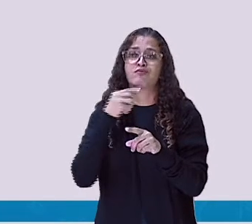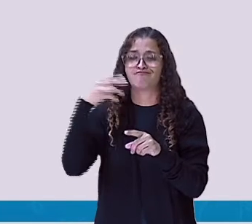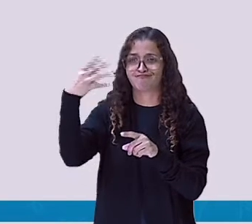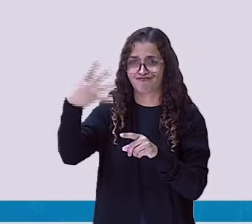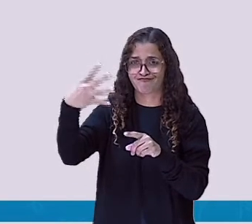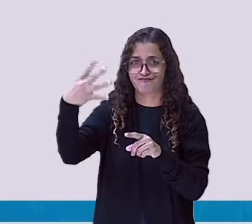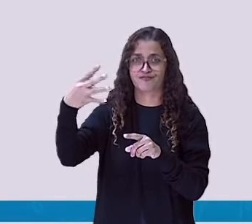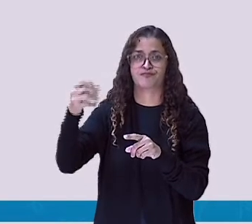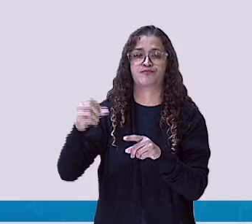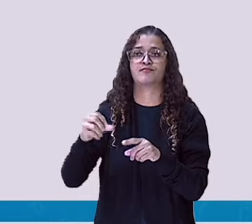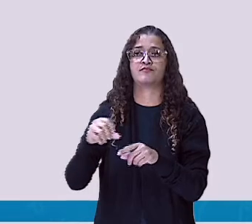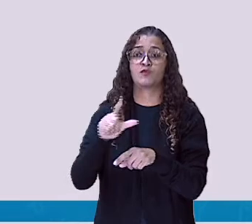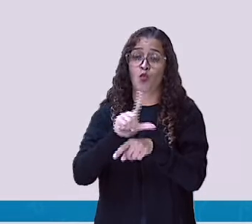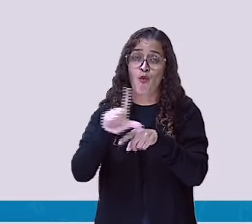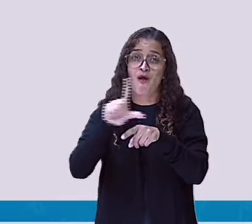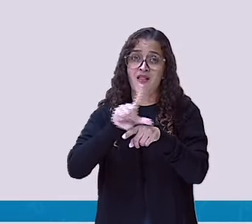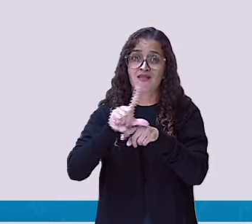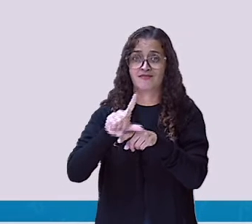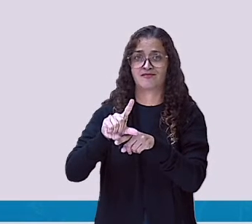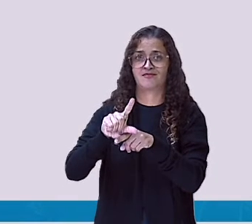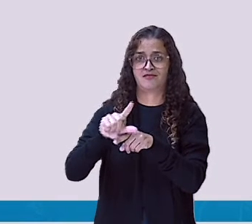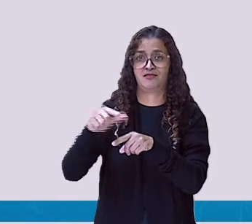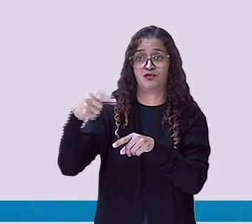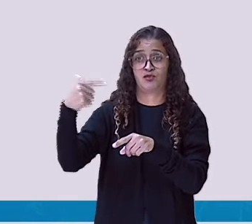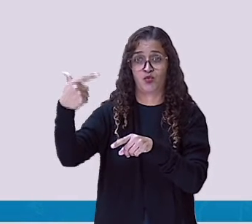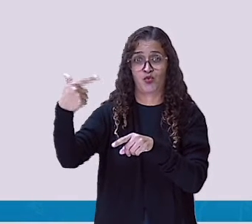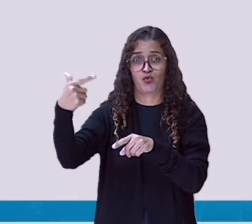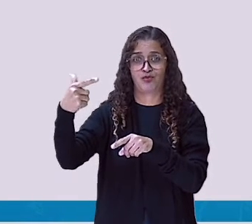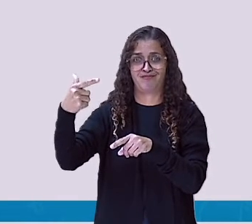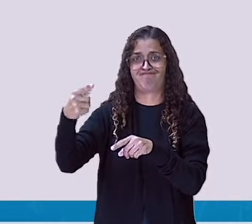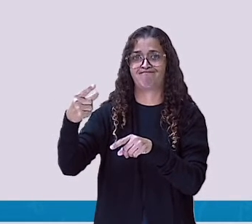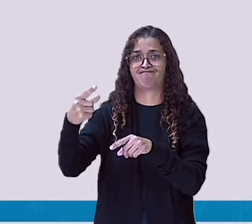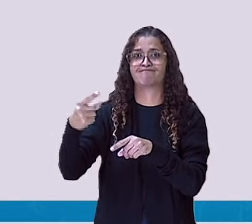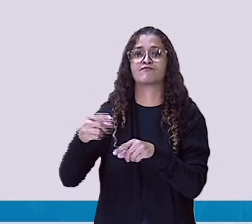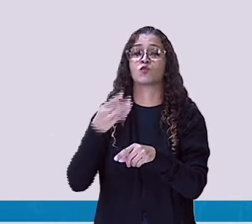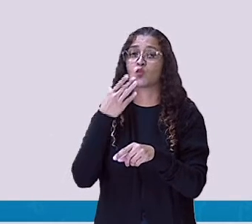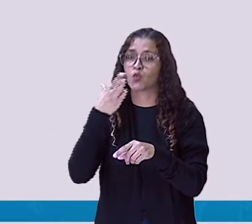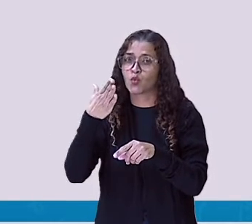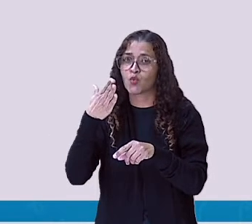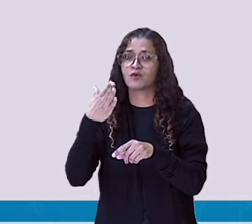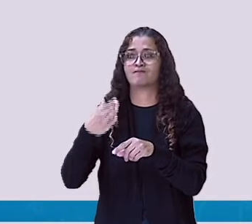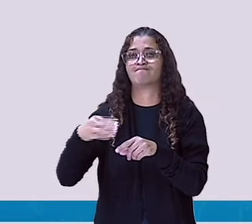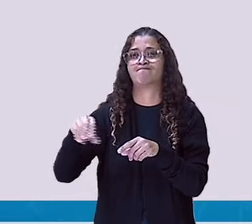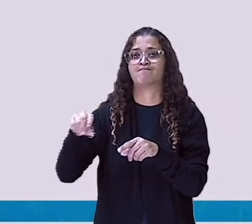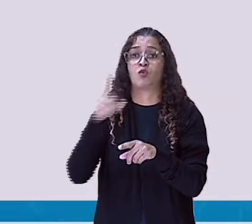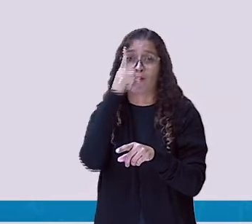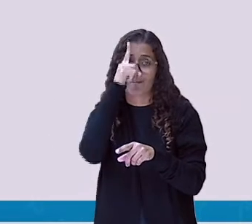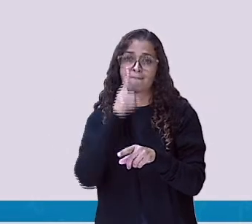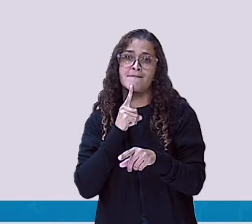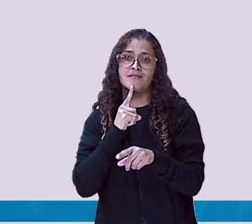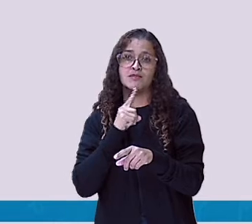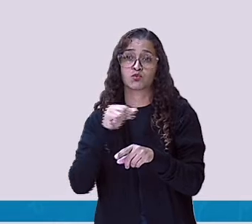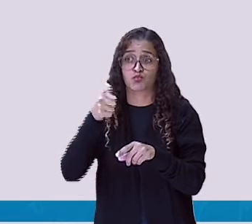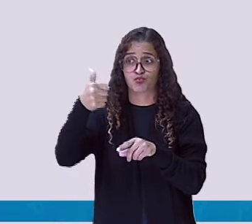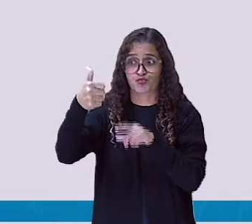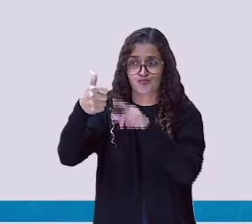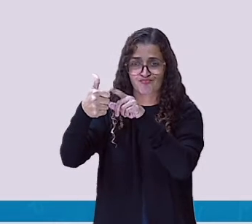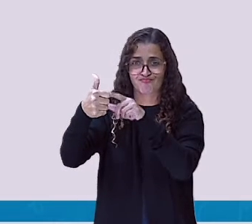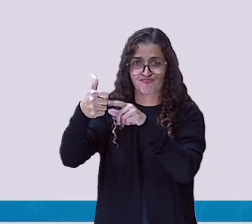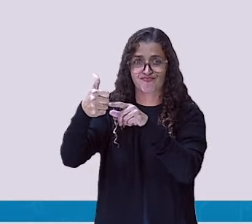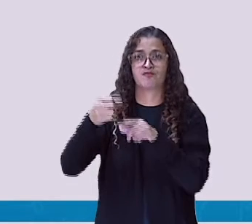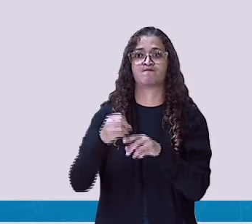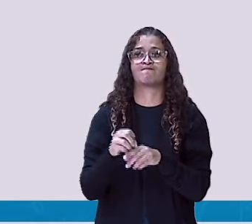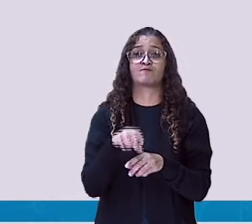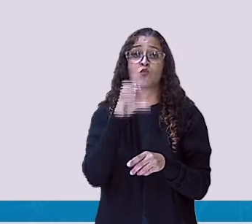1 aluno prefere amarelo e 1 aluno laranja. Então, já foi feita a pesquisa, já foi agrupado os